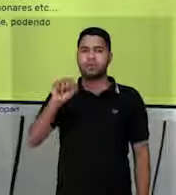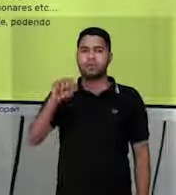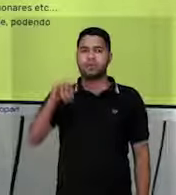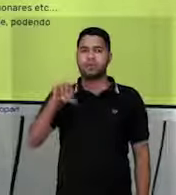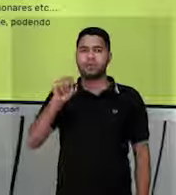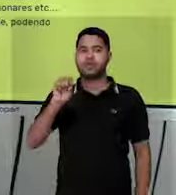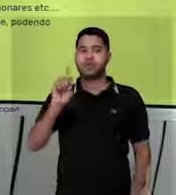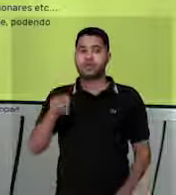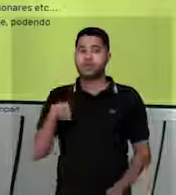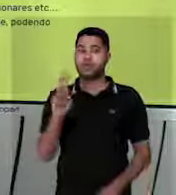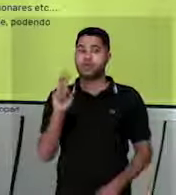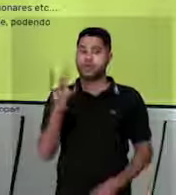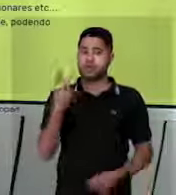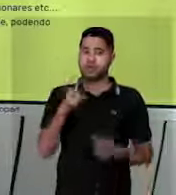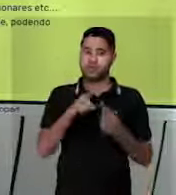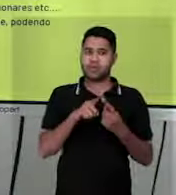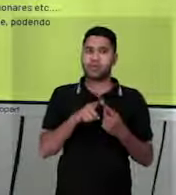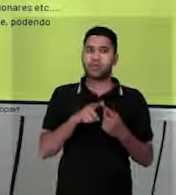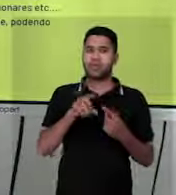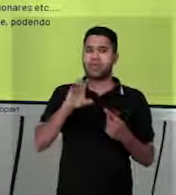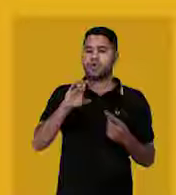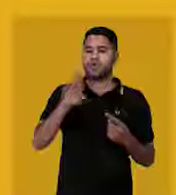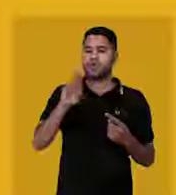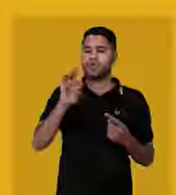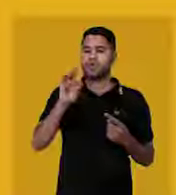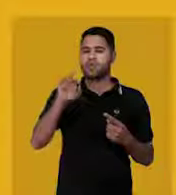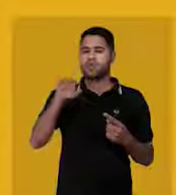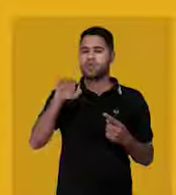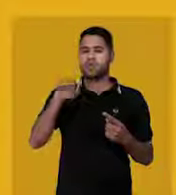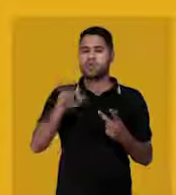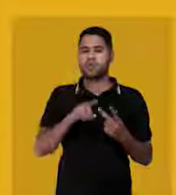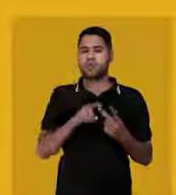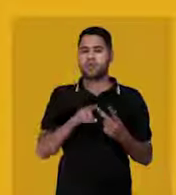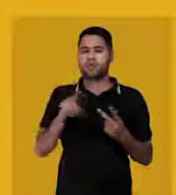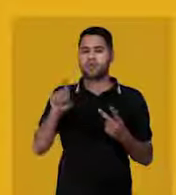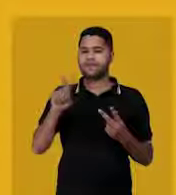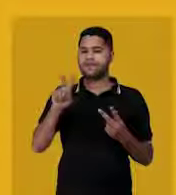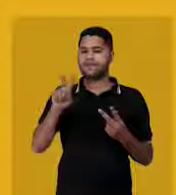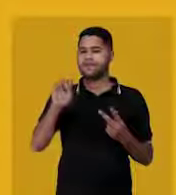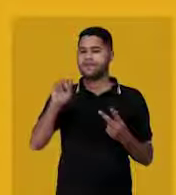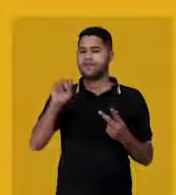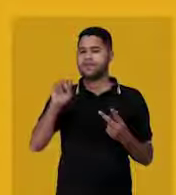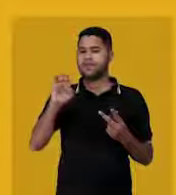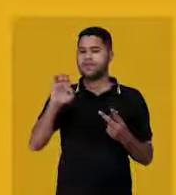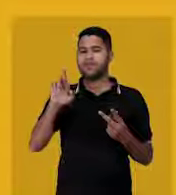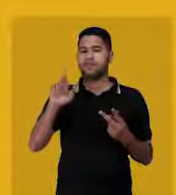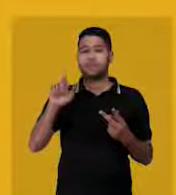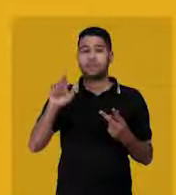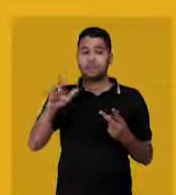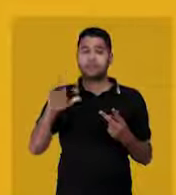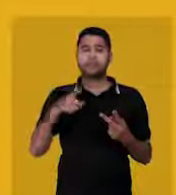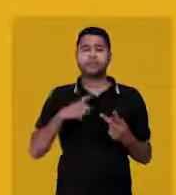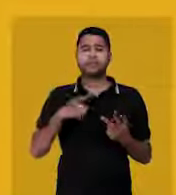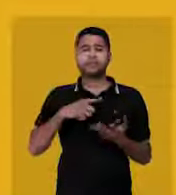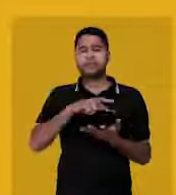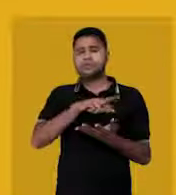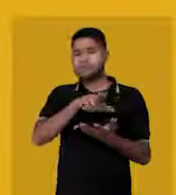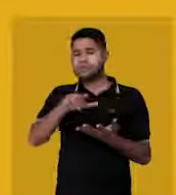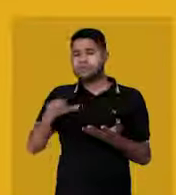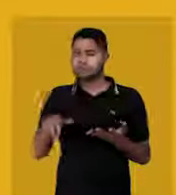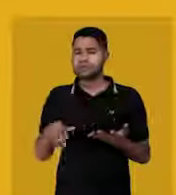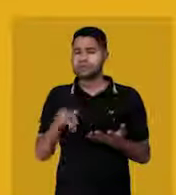e leishmaniose visceral, tá? Elas podem ser causadas por diferentes leishmanias. Nós